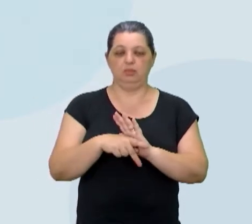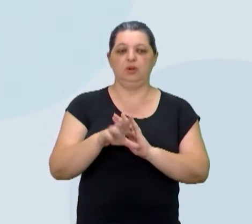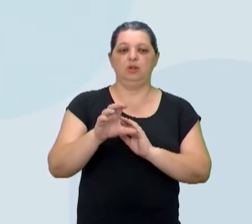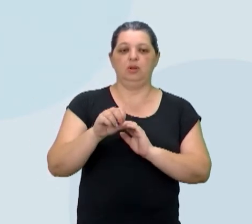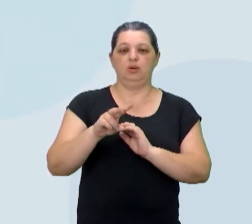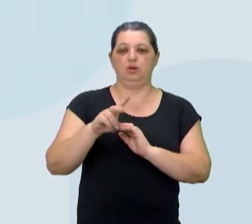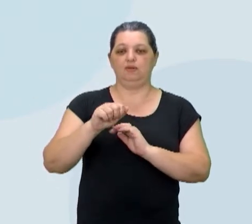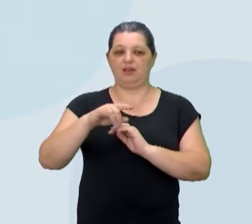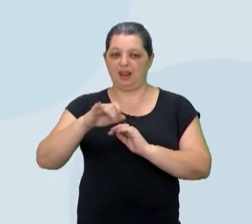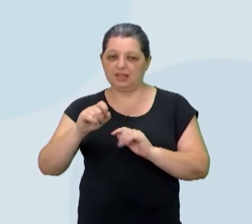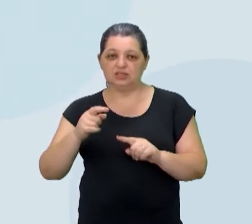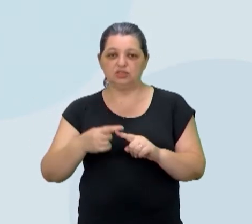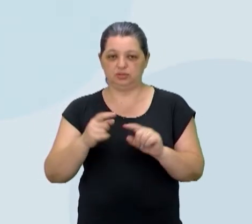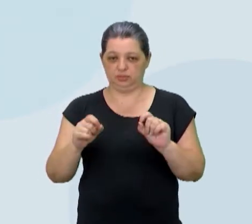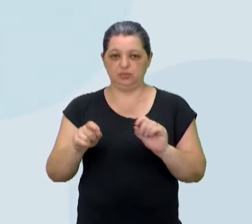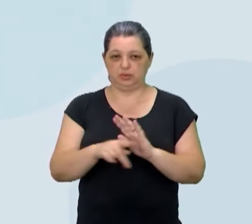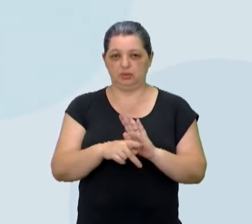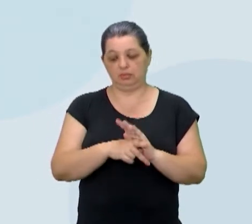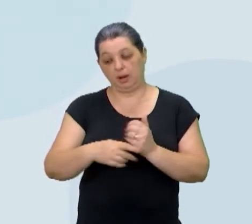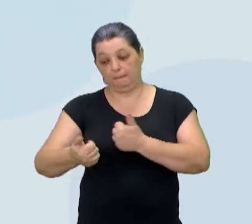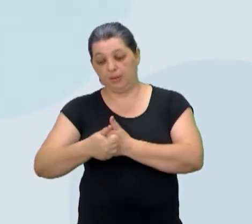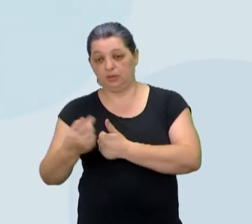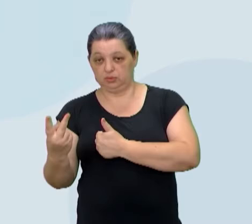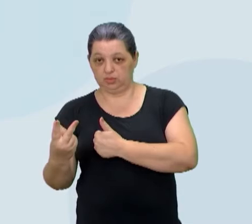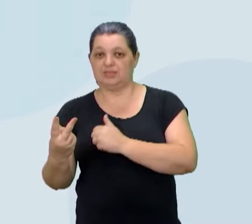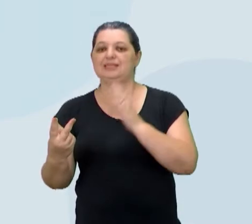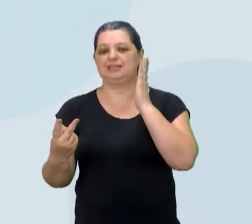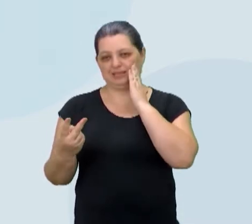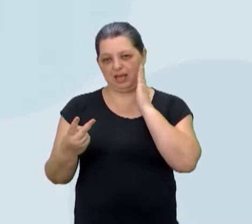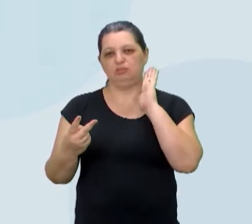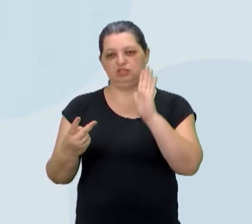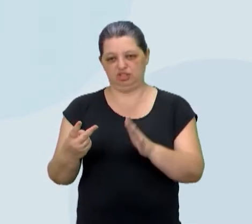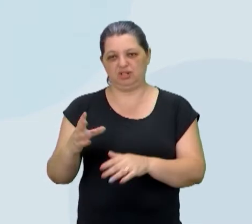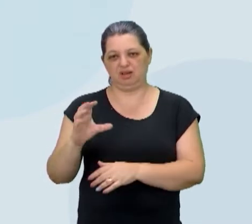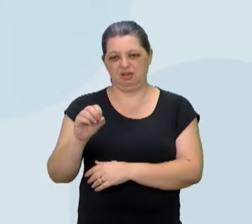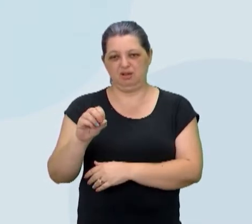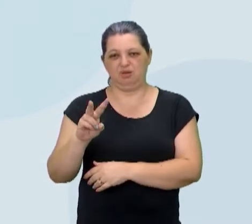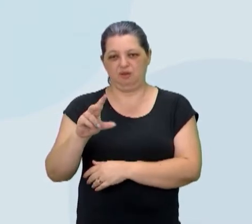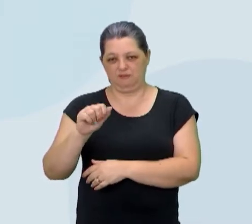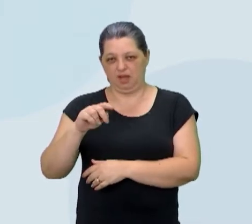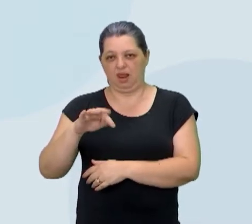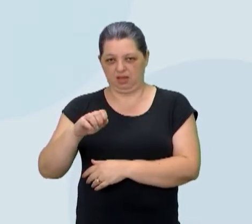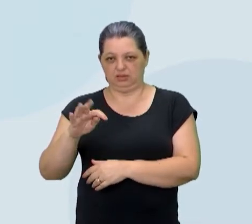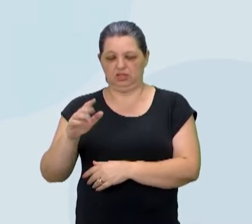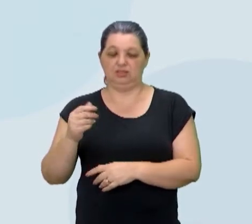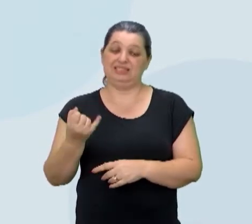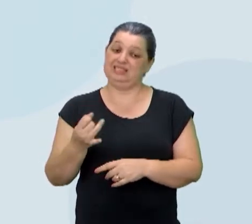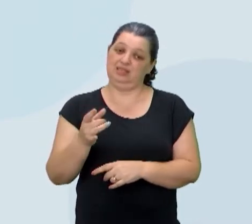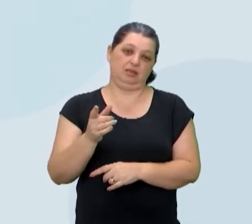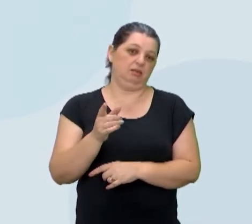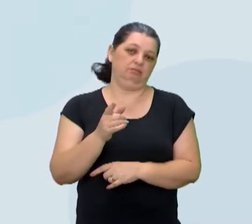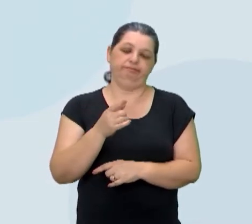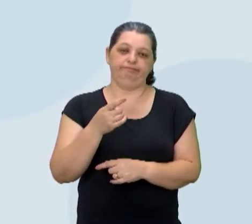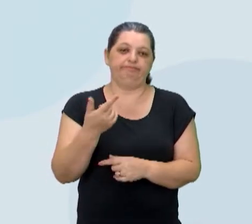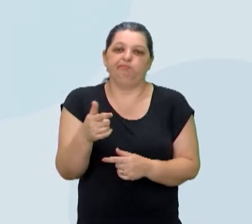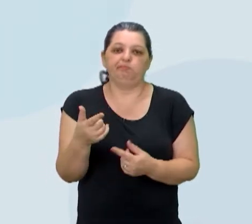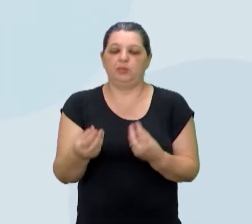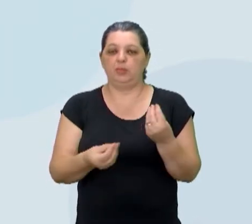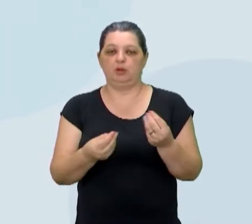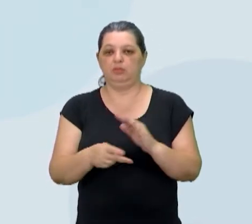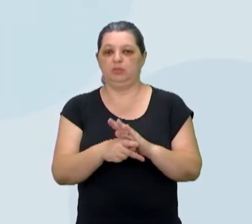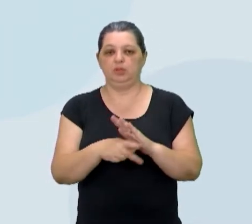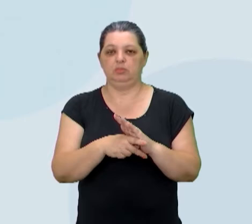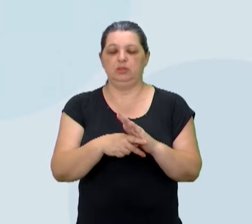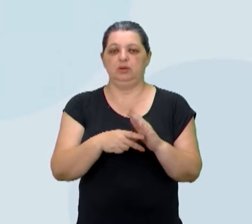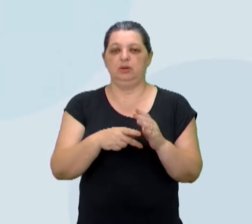tipo, batata ali, próxima a 2, eu já sei que é covalente. Se não for, né, se o compartilhamento